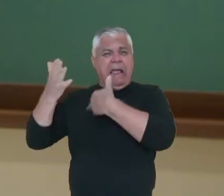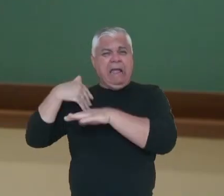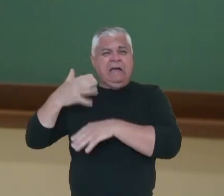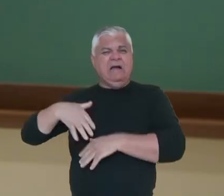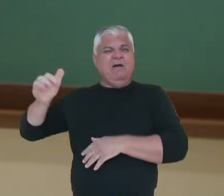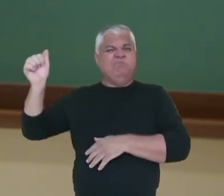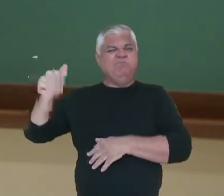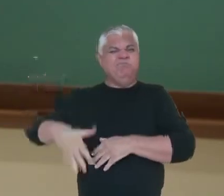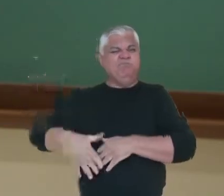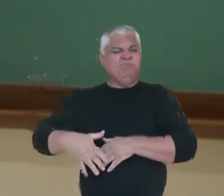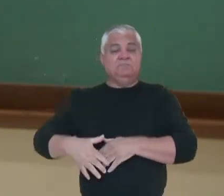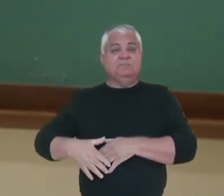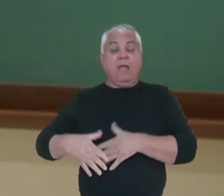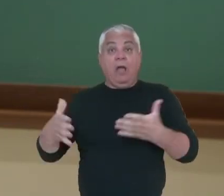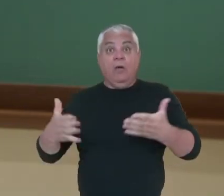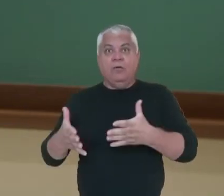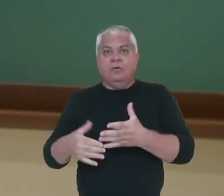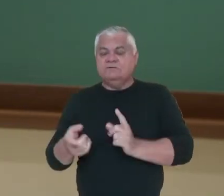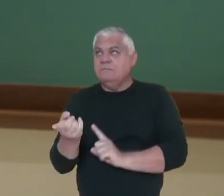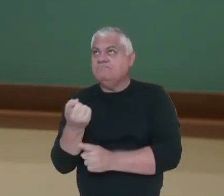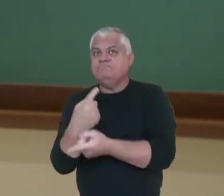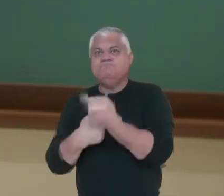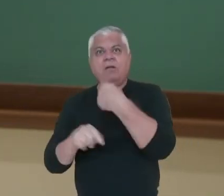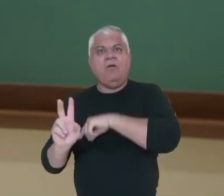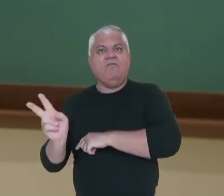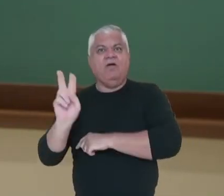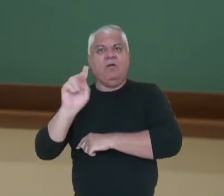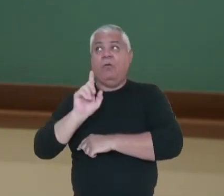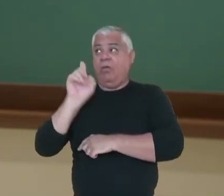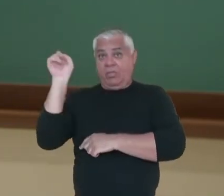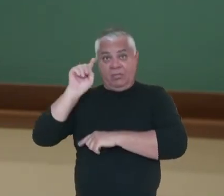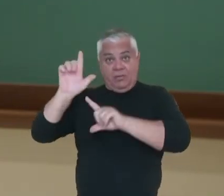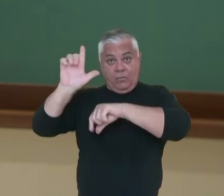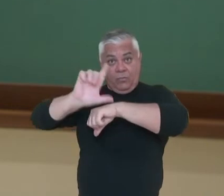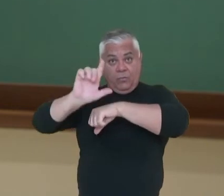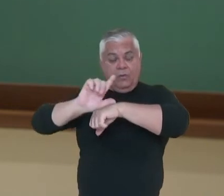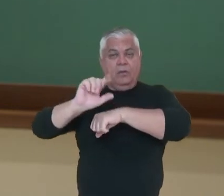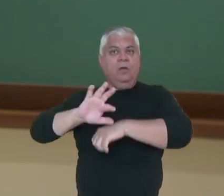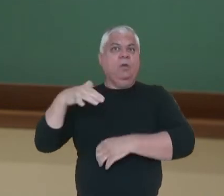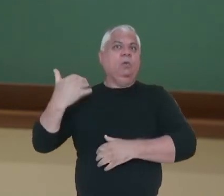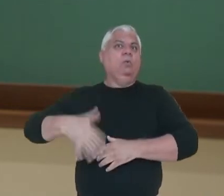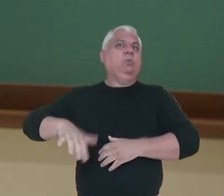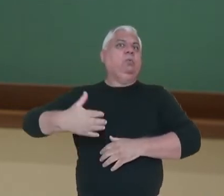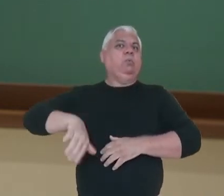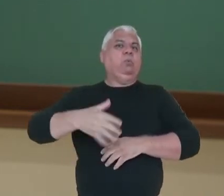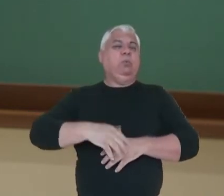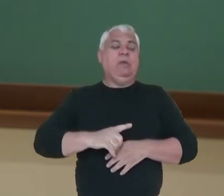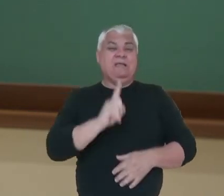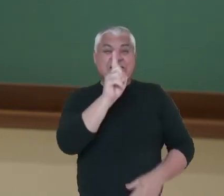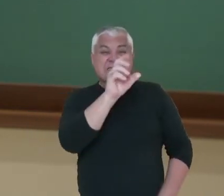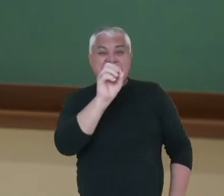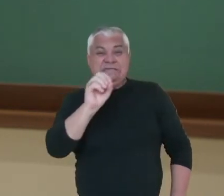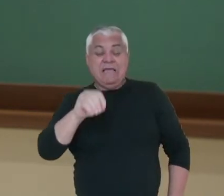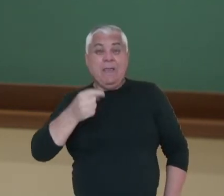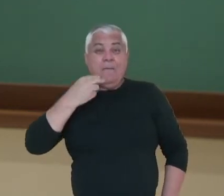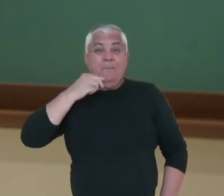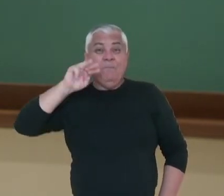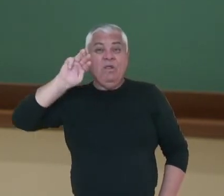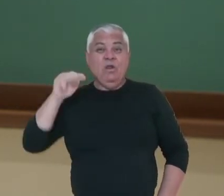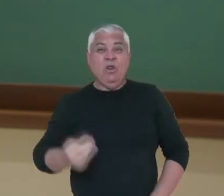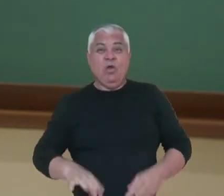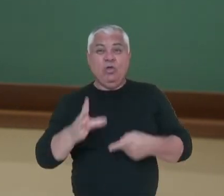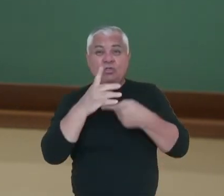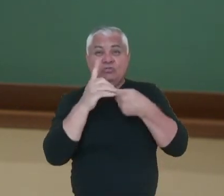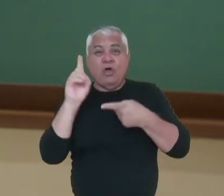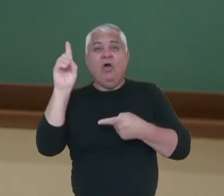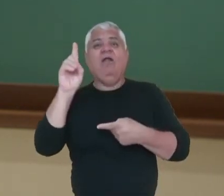depois, hoje você tem uma ideia, pessoal, uma pintura dessa impressionista está na casa dos 100 milhões de dólares. Então nós temos pinturas